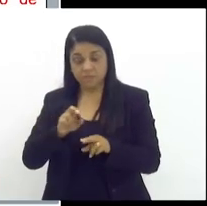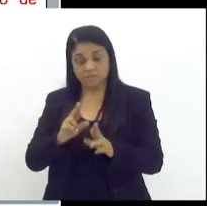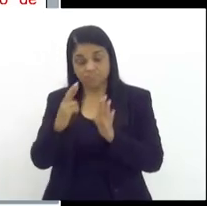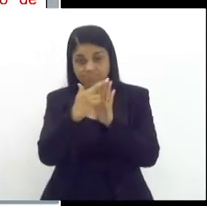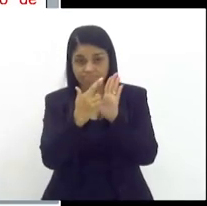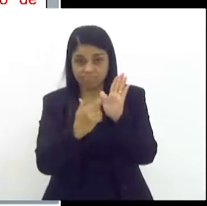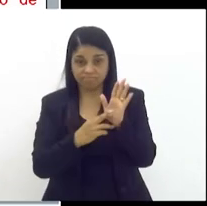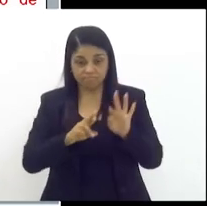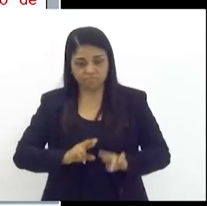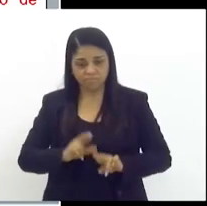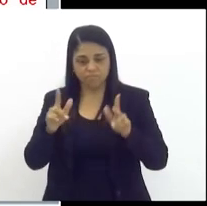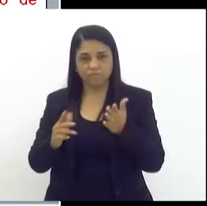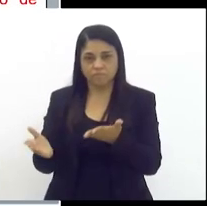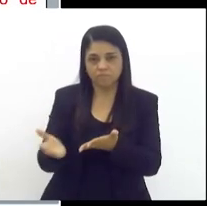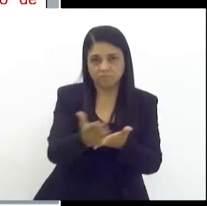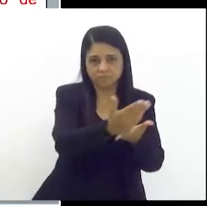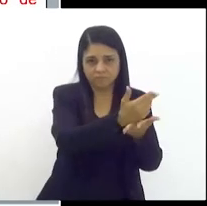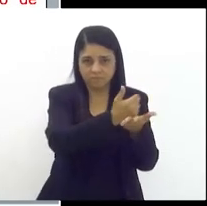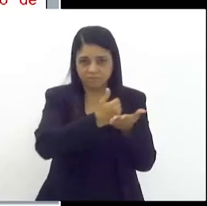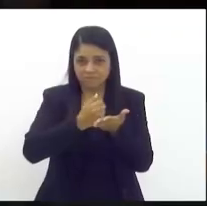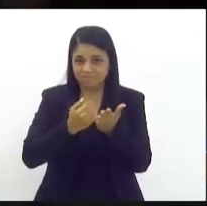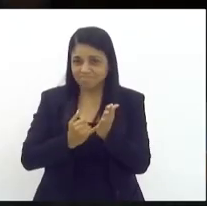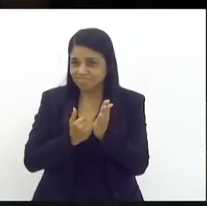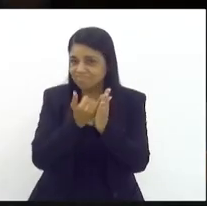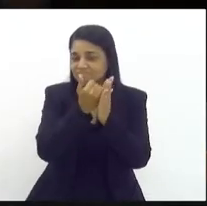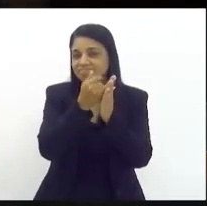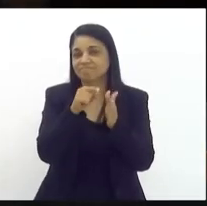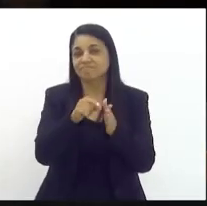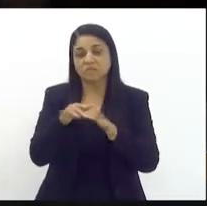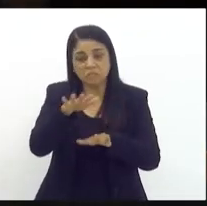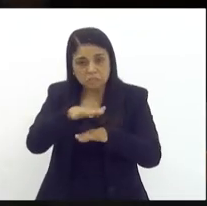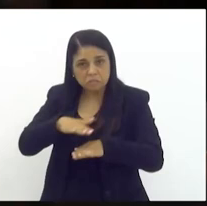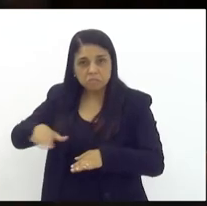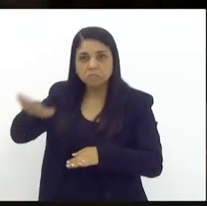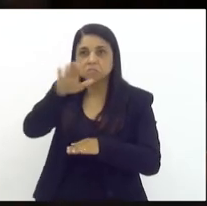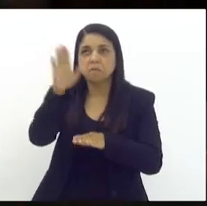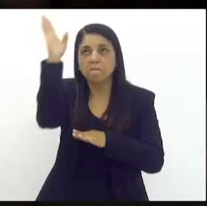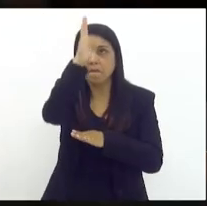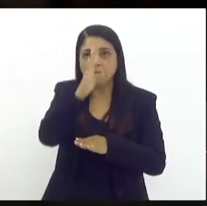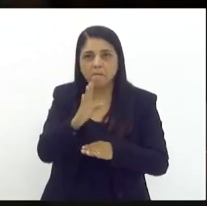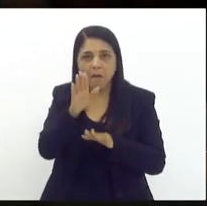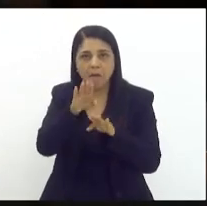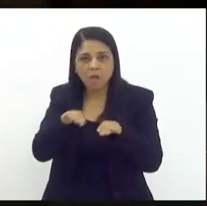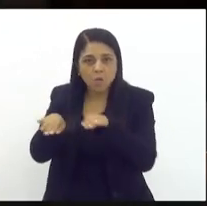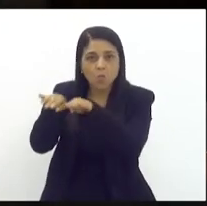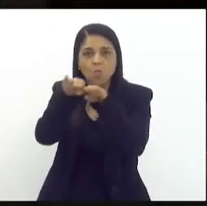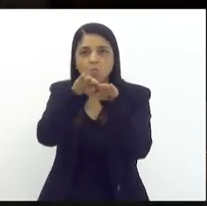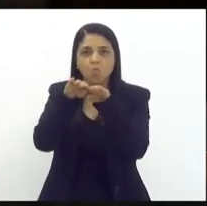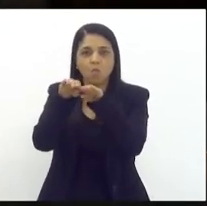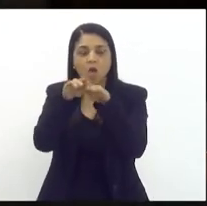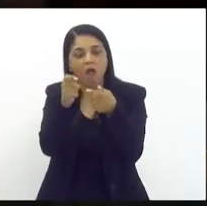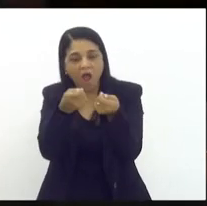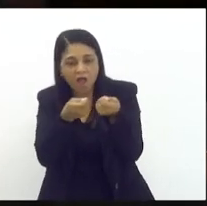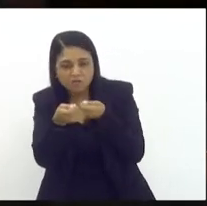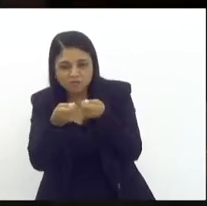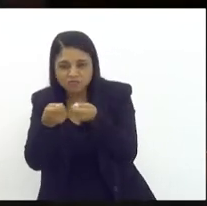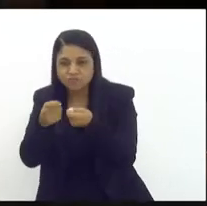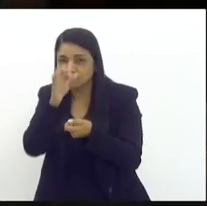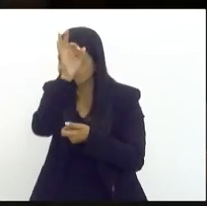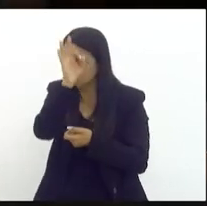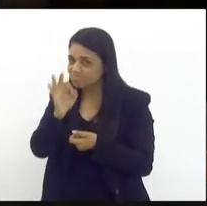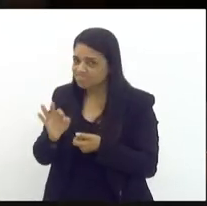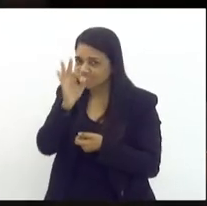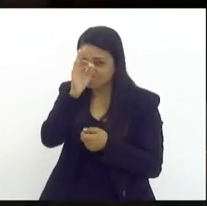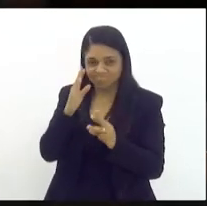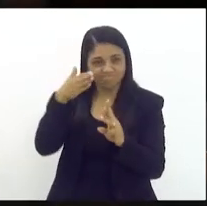tributação Desde que seja uniformes nacional e sejam realizados ajustes nas alíquotas de